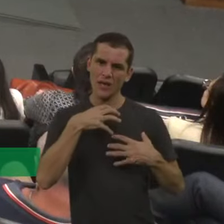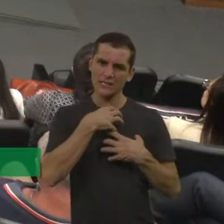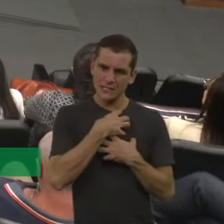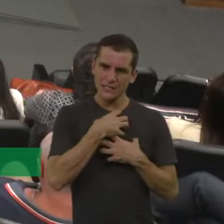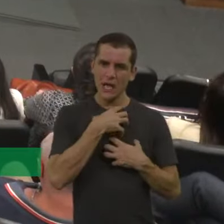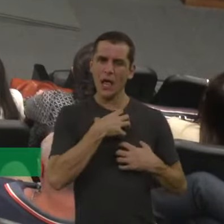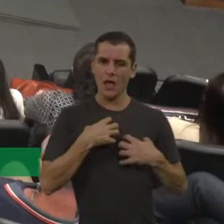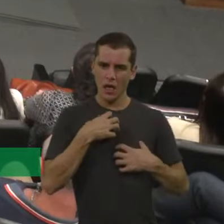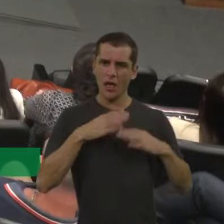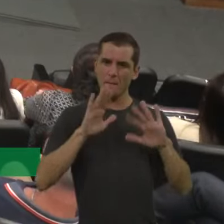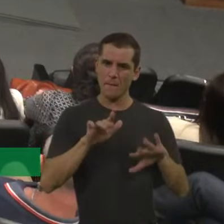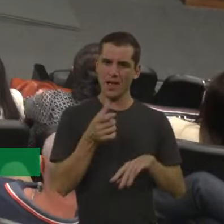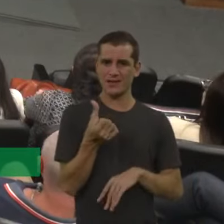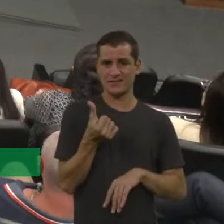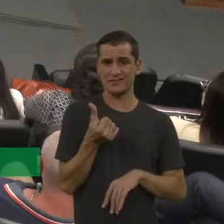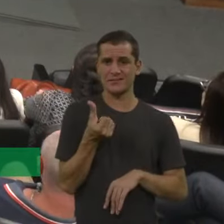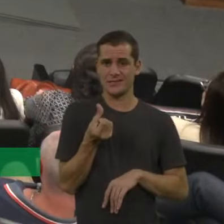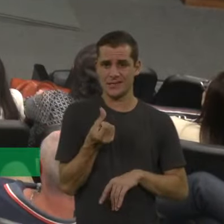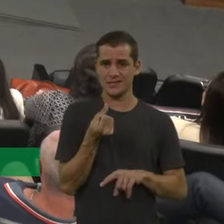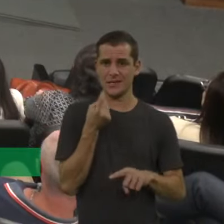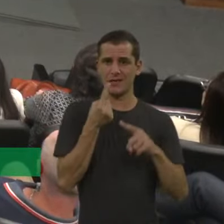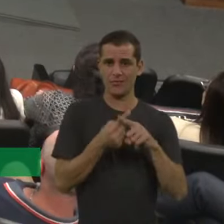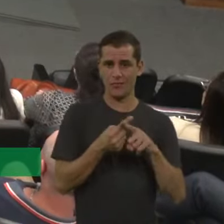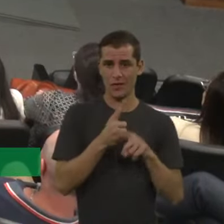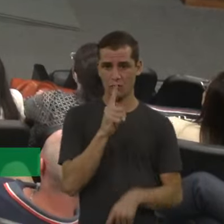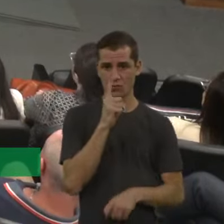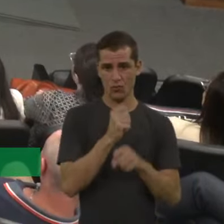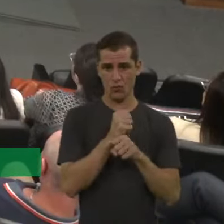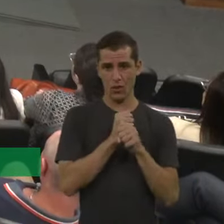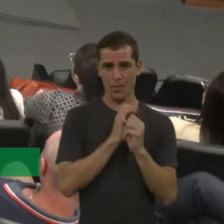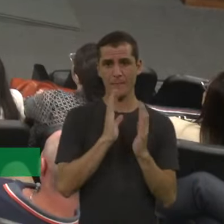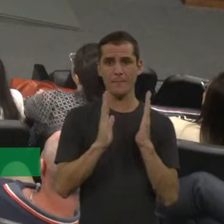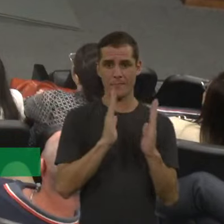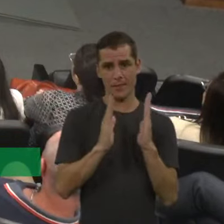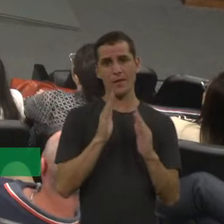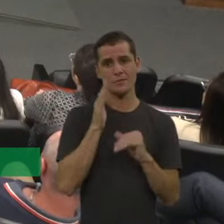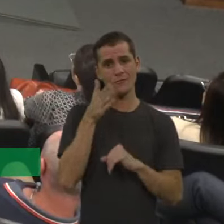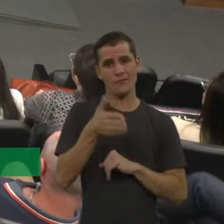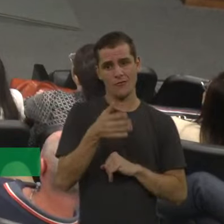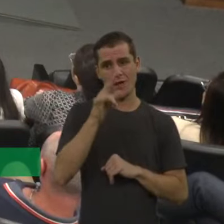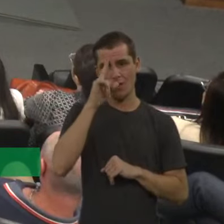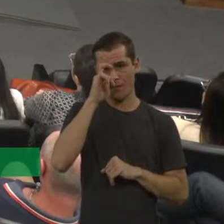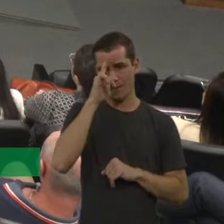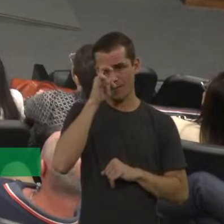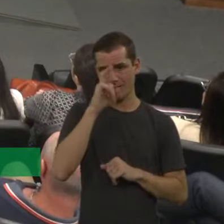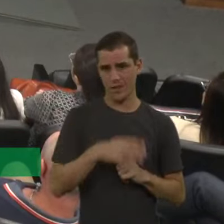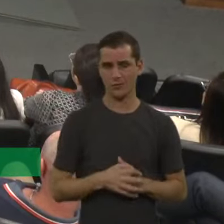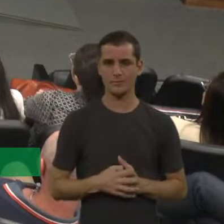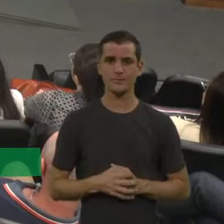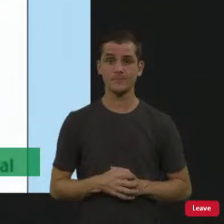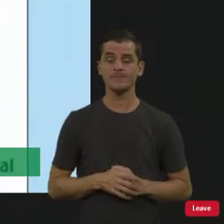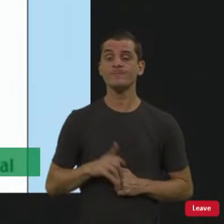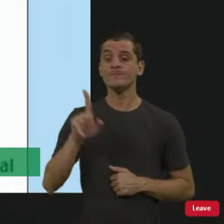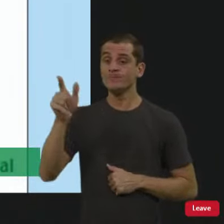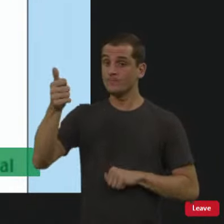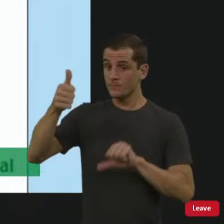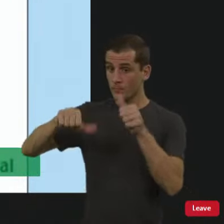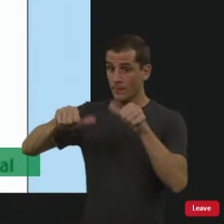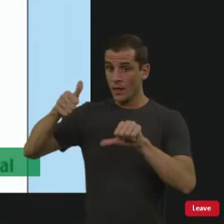E isso aqui é média é uma pontuação que a gente dá para avaliar, do ponto de vista